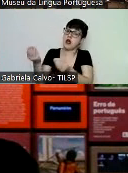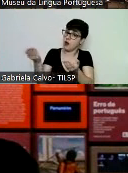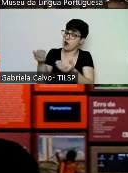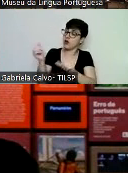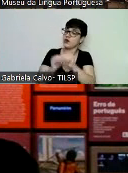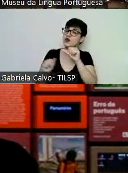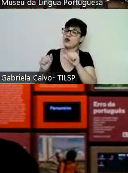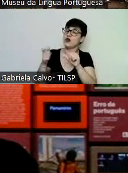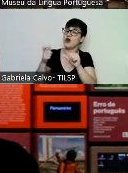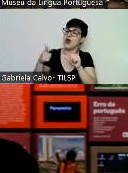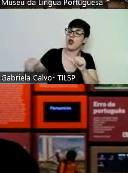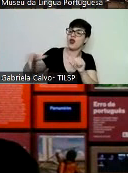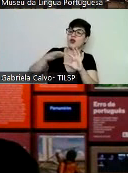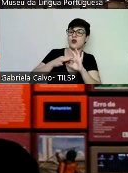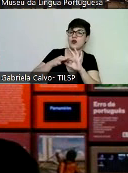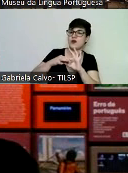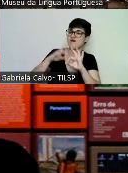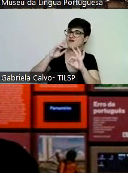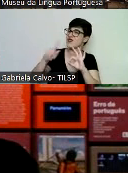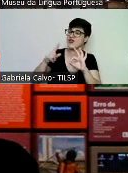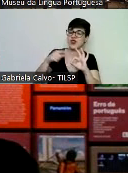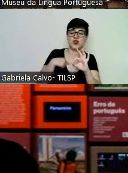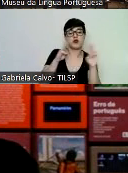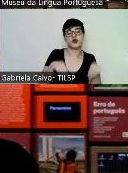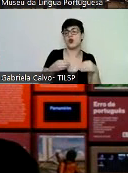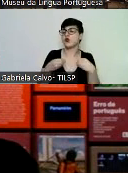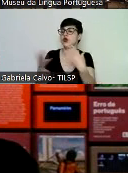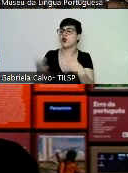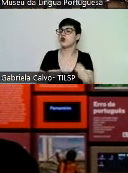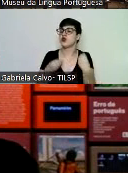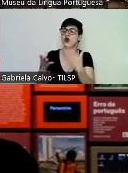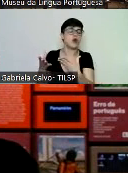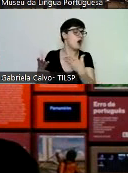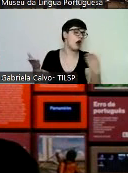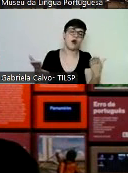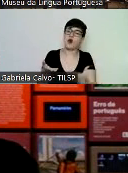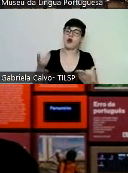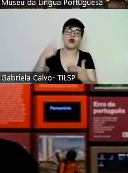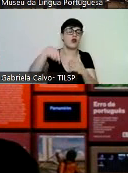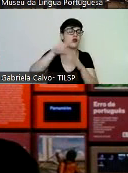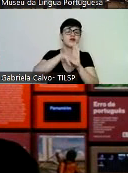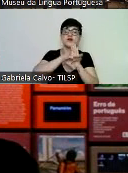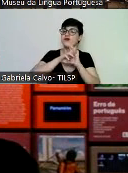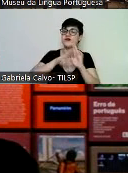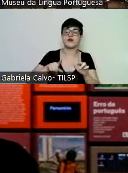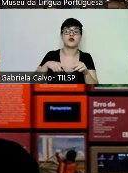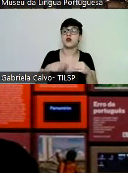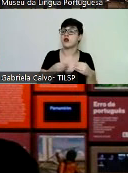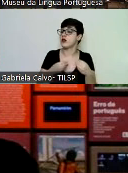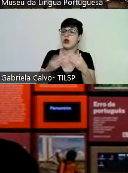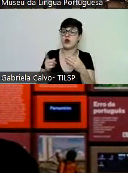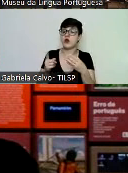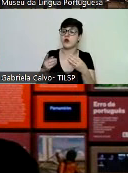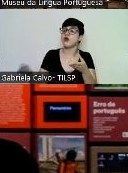e isso é sempre uma coisa muito difícil dentro de contextos que nascem coloniais como os museus que